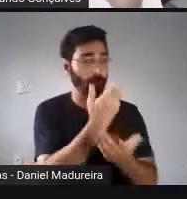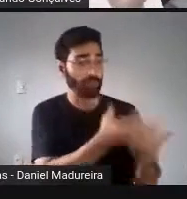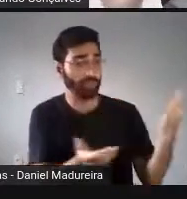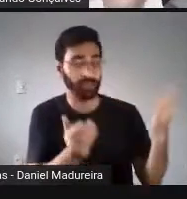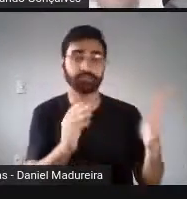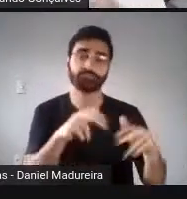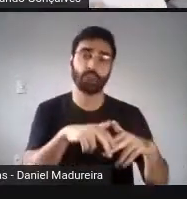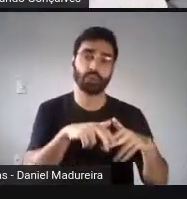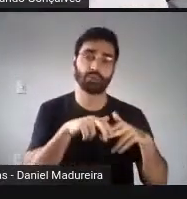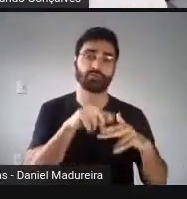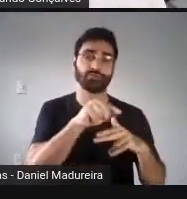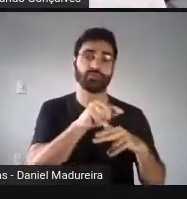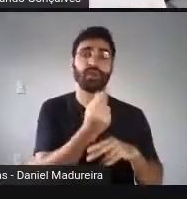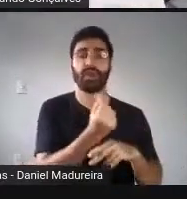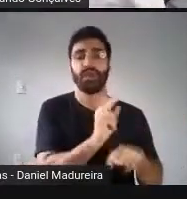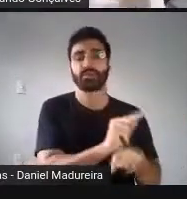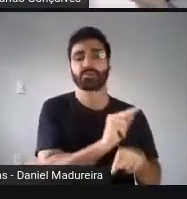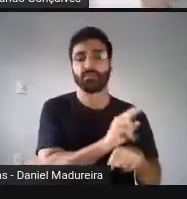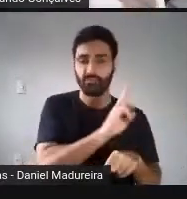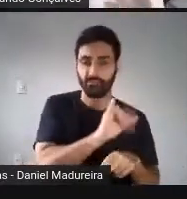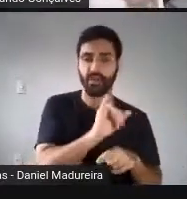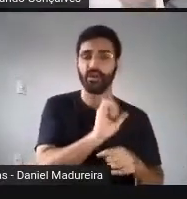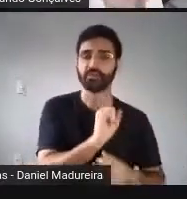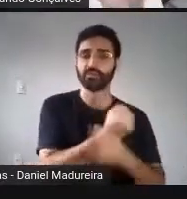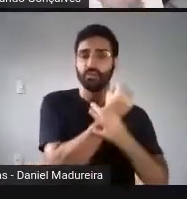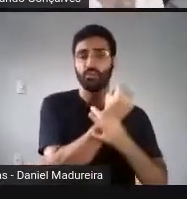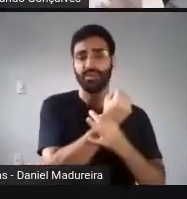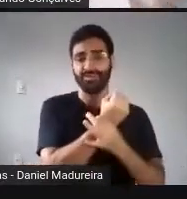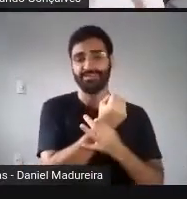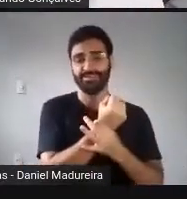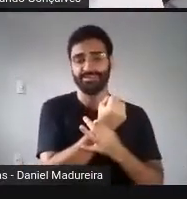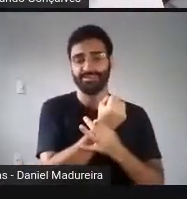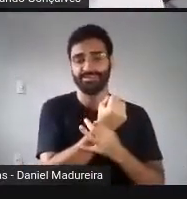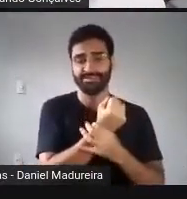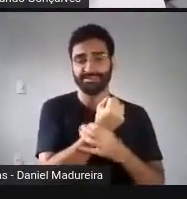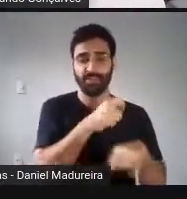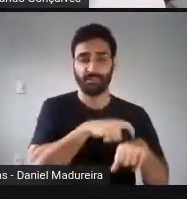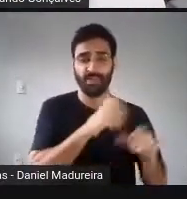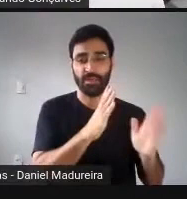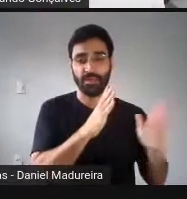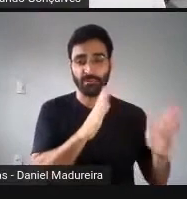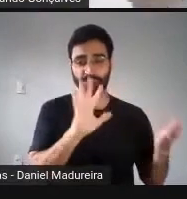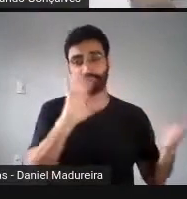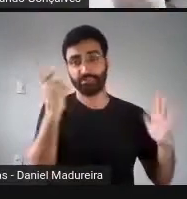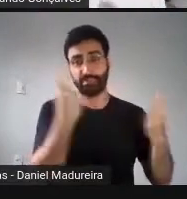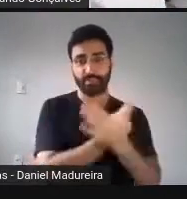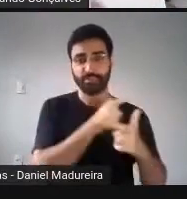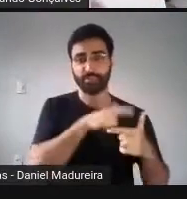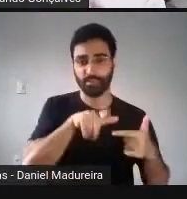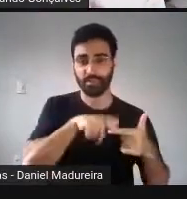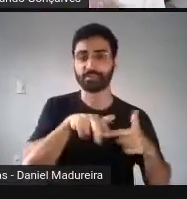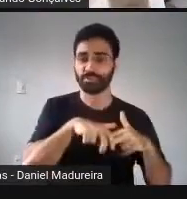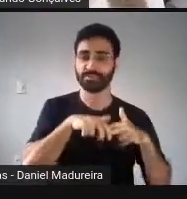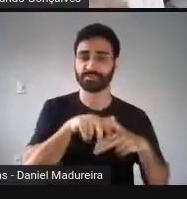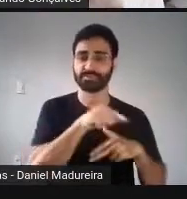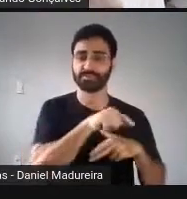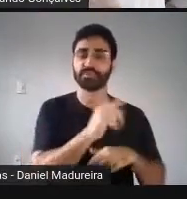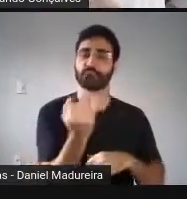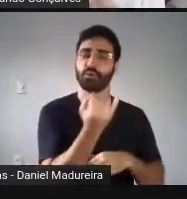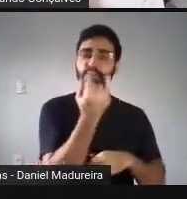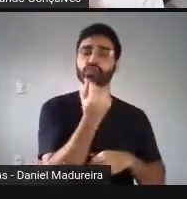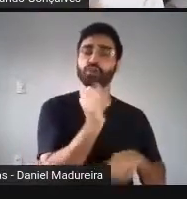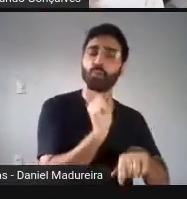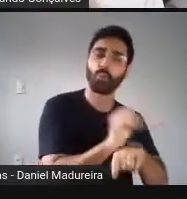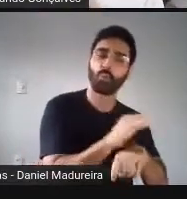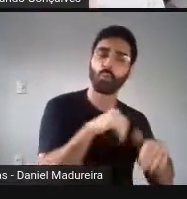emergência ela vai suportar esses momentos e essas interrupções que a gente vai ter na nossa estrutura de gasto, tá? Então, é importante a